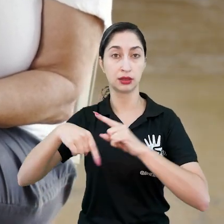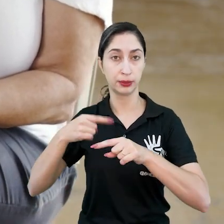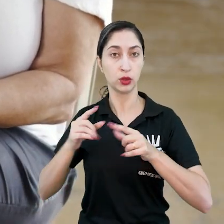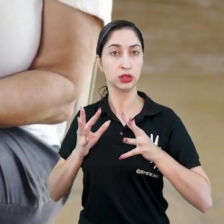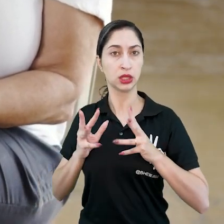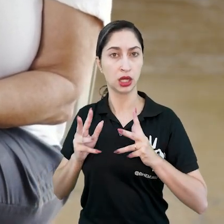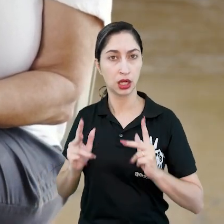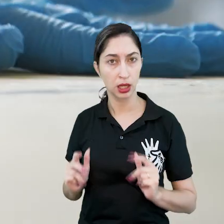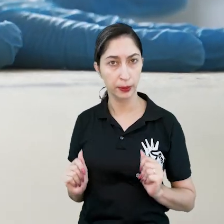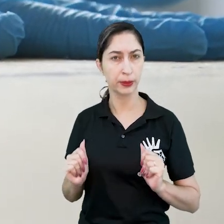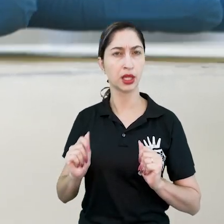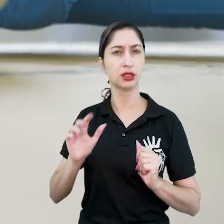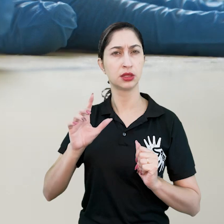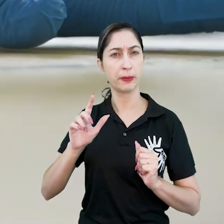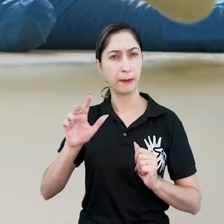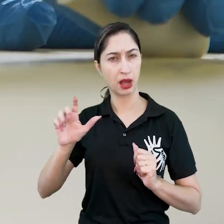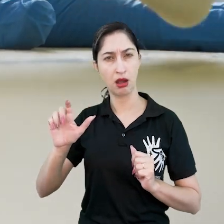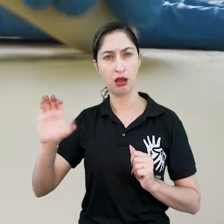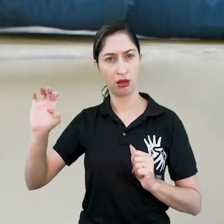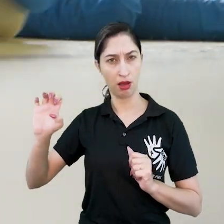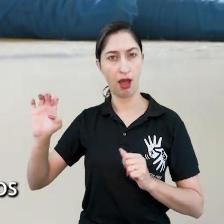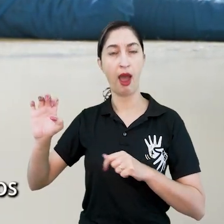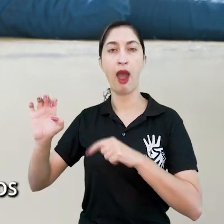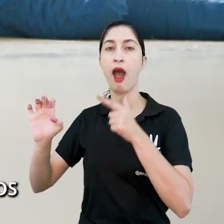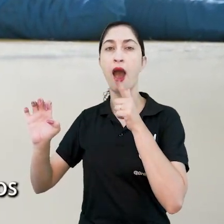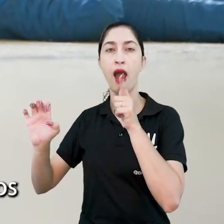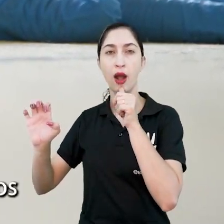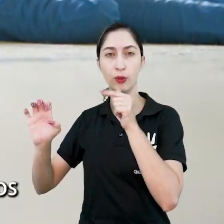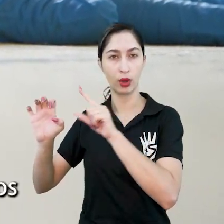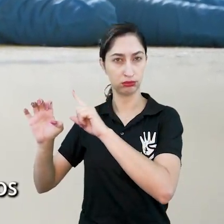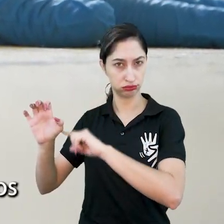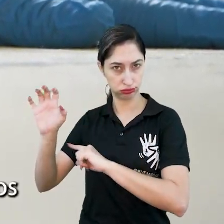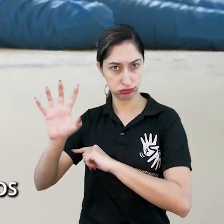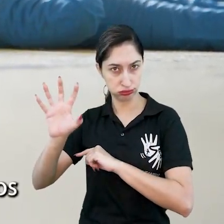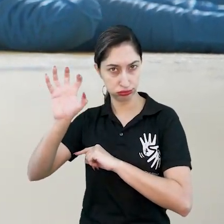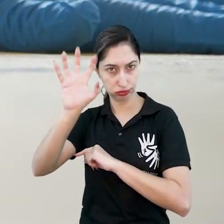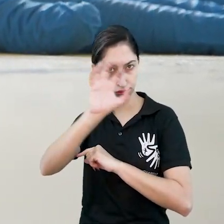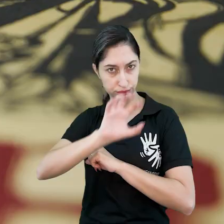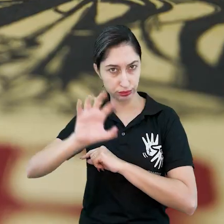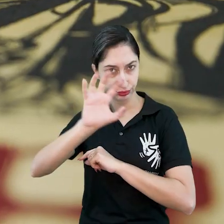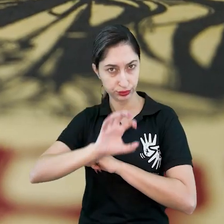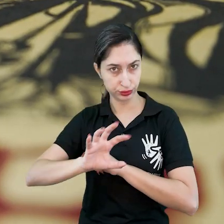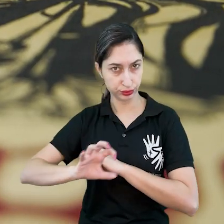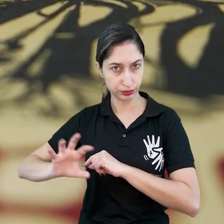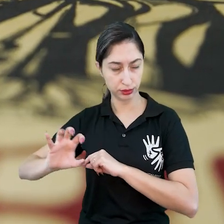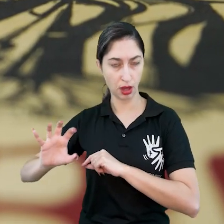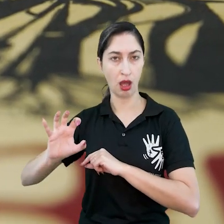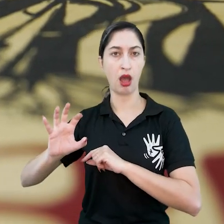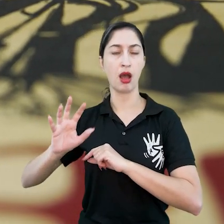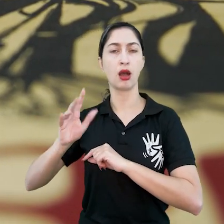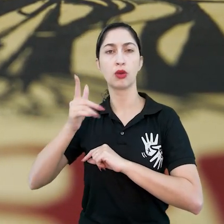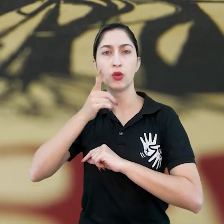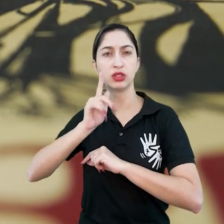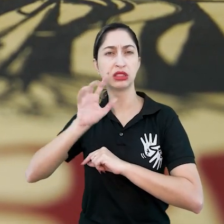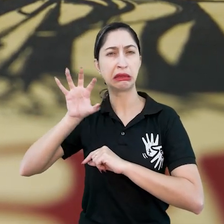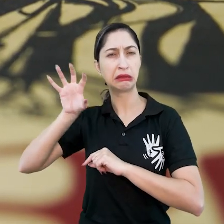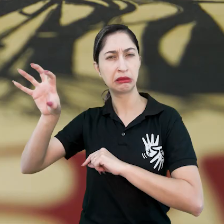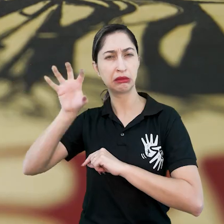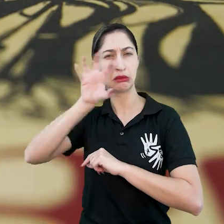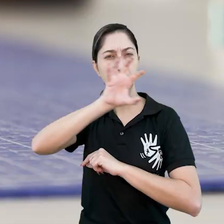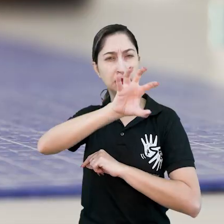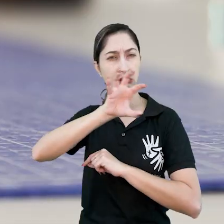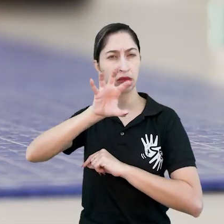chama de limpeza úmida, que é com uma esponjinha de água em alguns pontos que estavam mais manchados para poder diluir um pouco essas